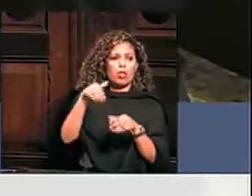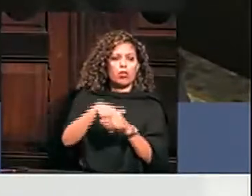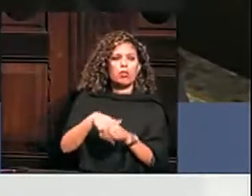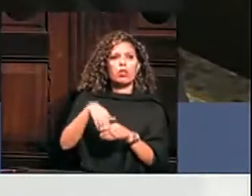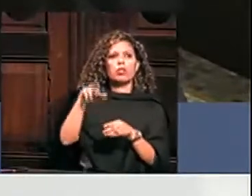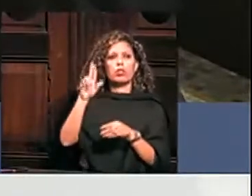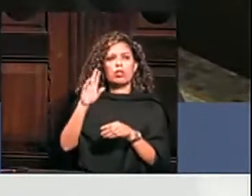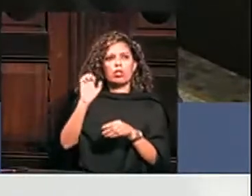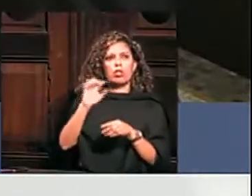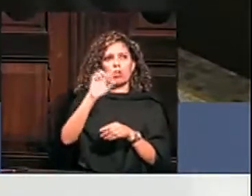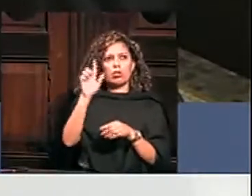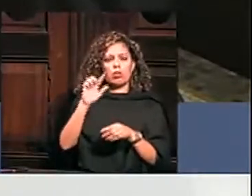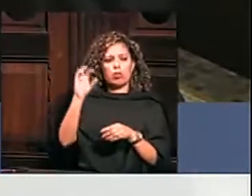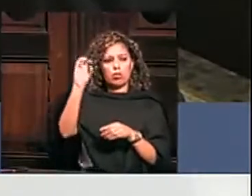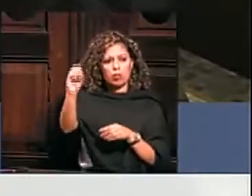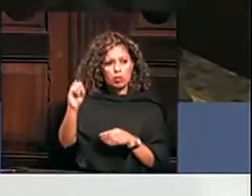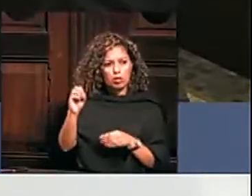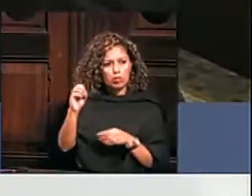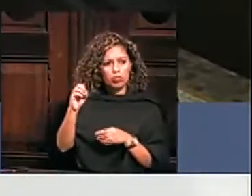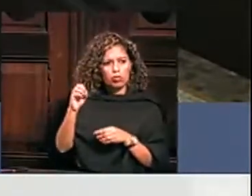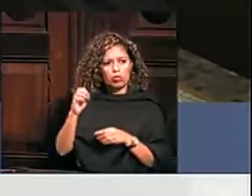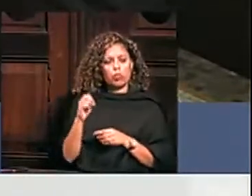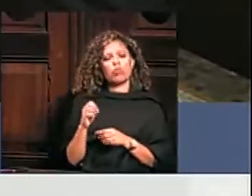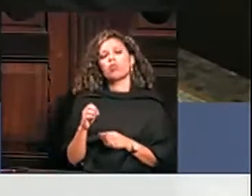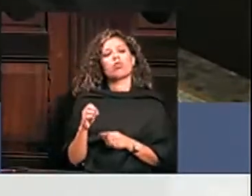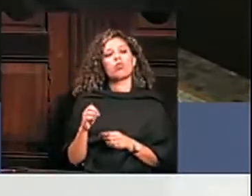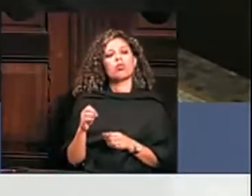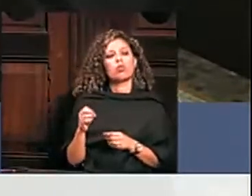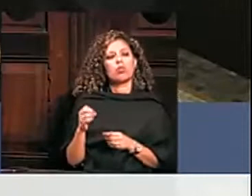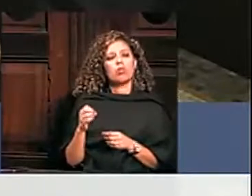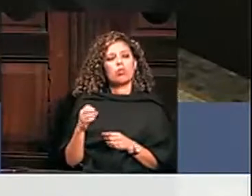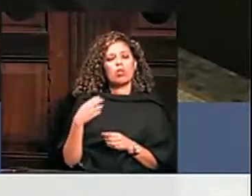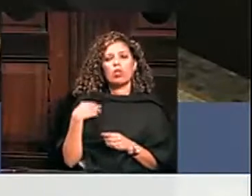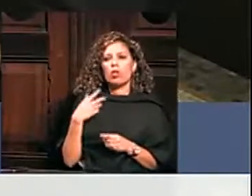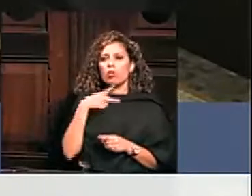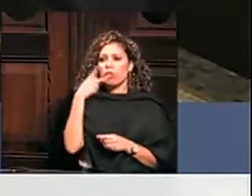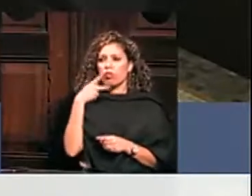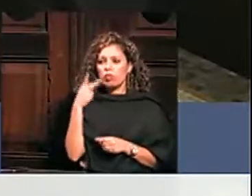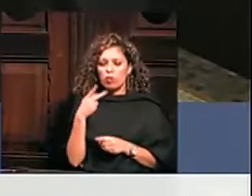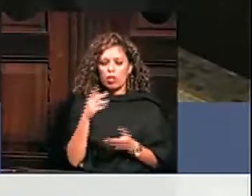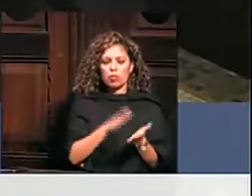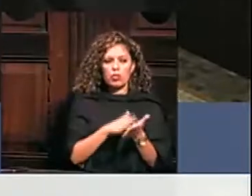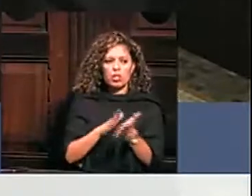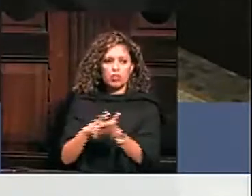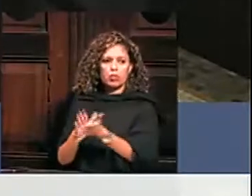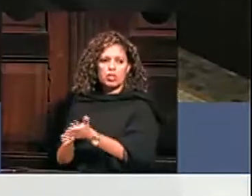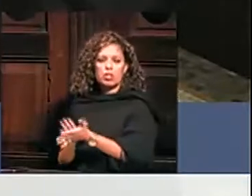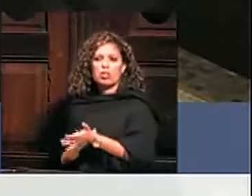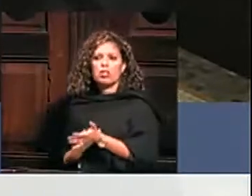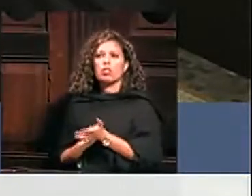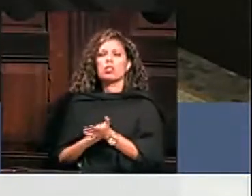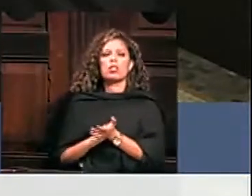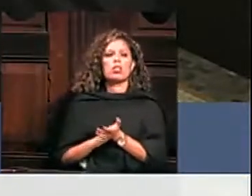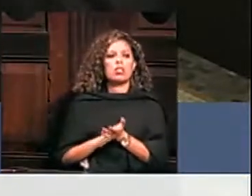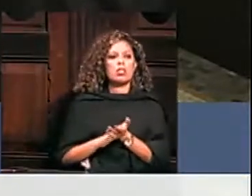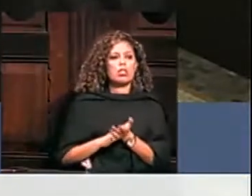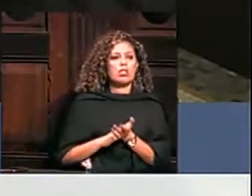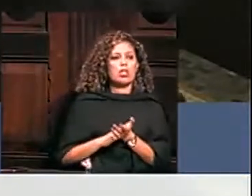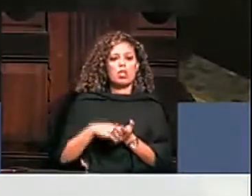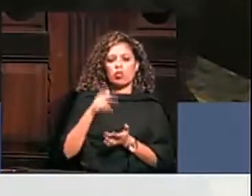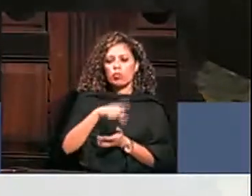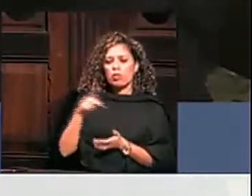UESO, e quando falo de UESO, não posso deixar aqui de saudar a memória do sempre ilustre professor